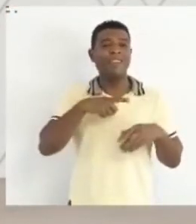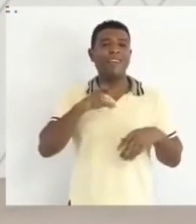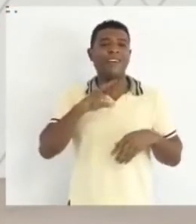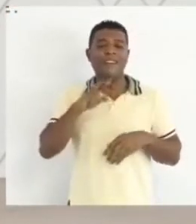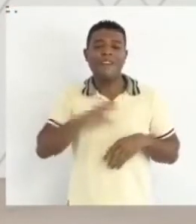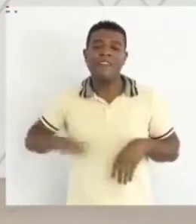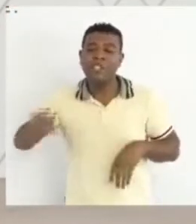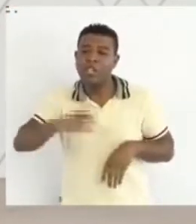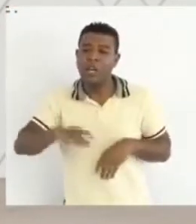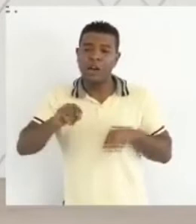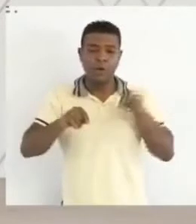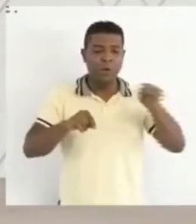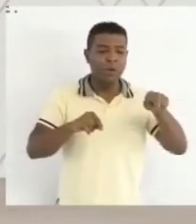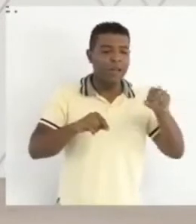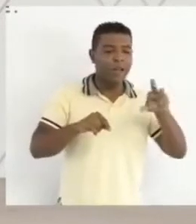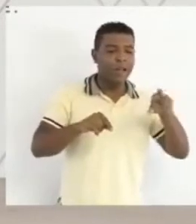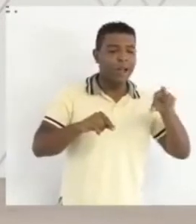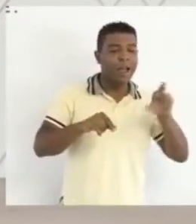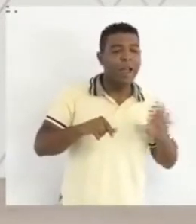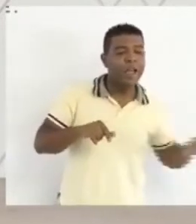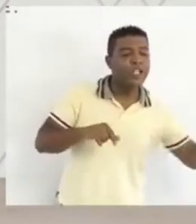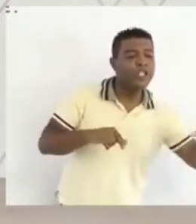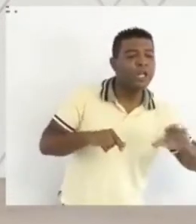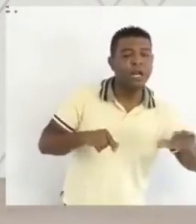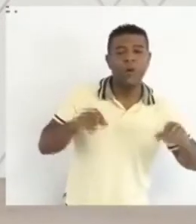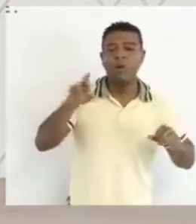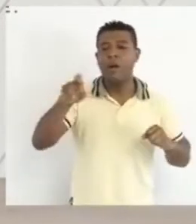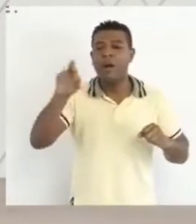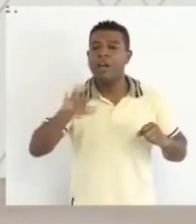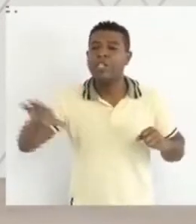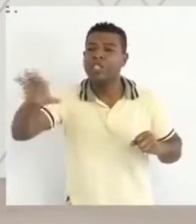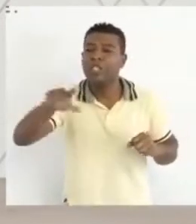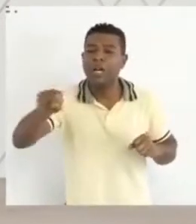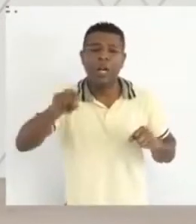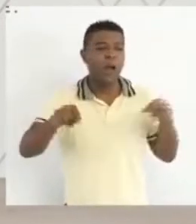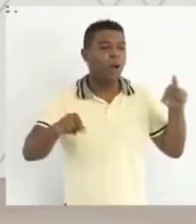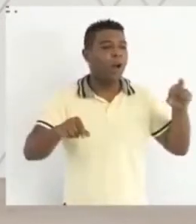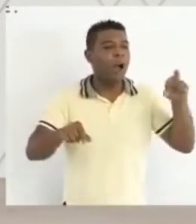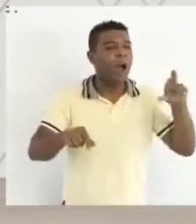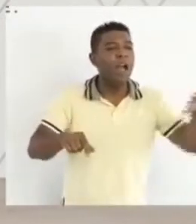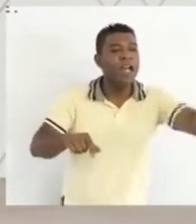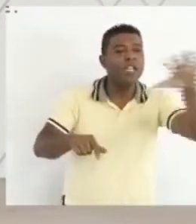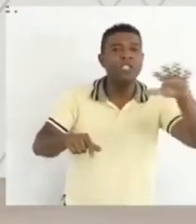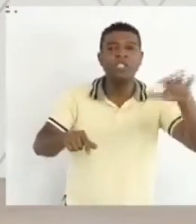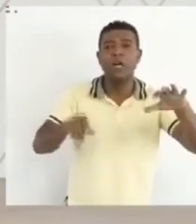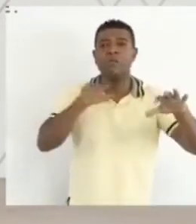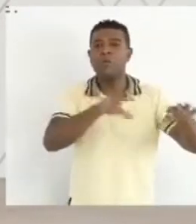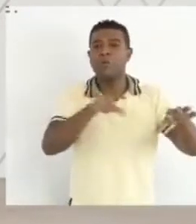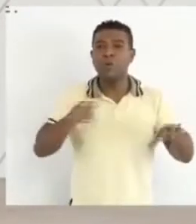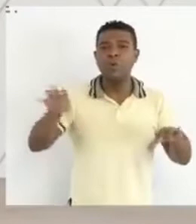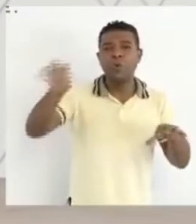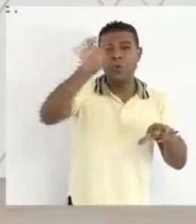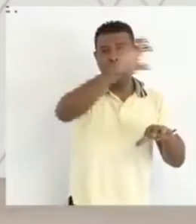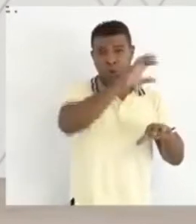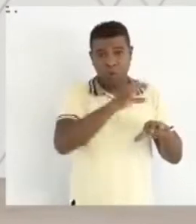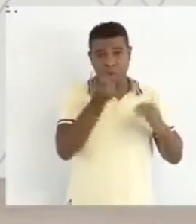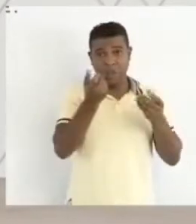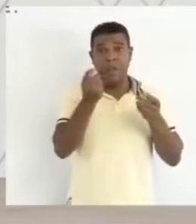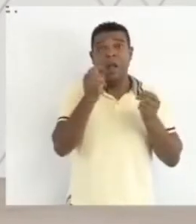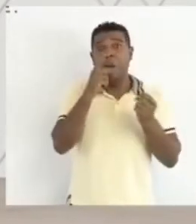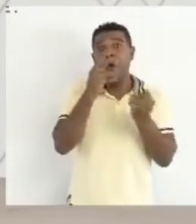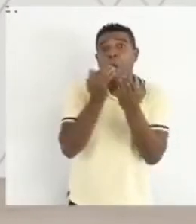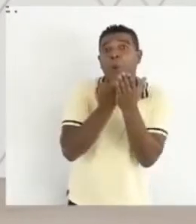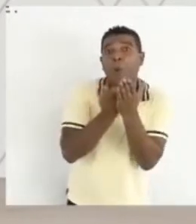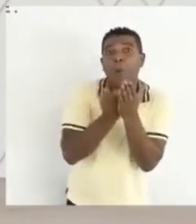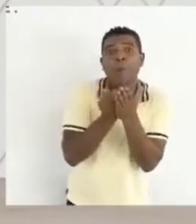diferente, mas, no total do estado, há uma tendência à estabilização. Essa estabilização, ela inicialmente